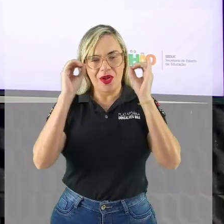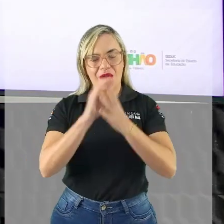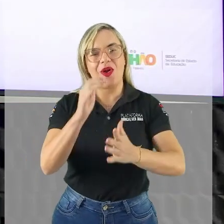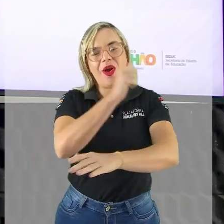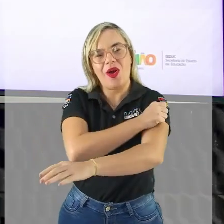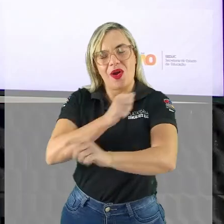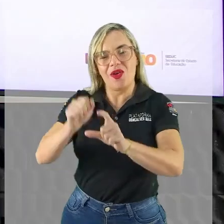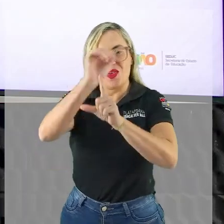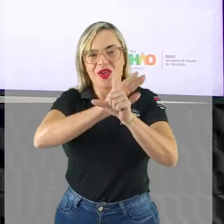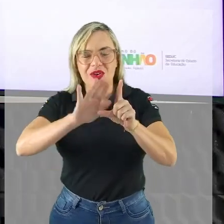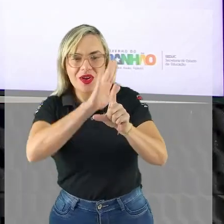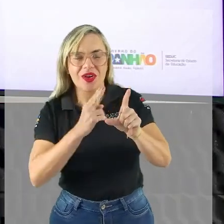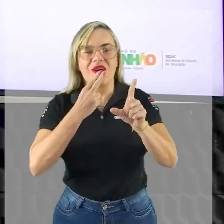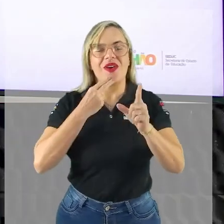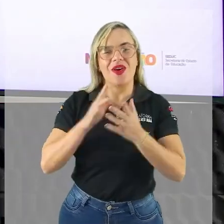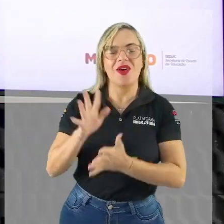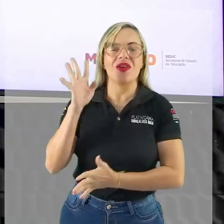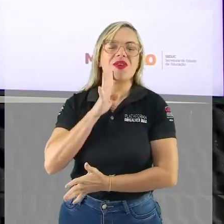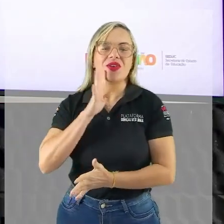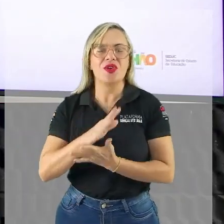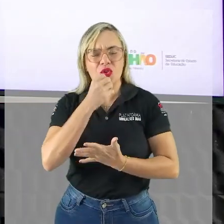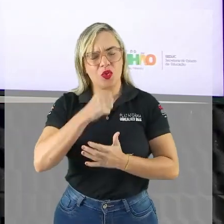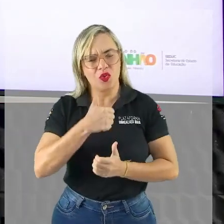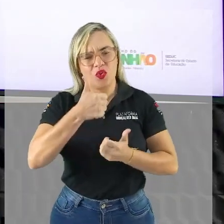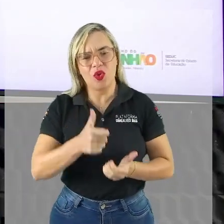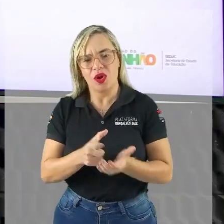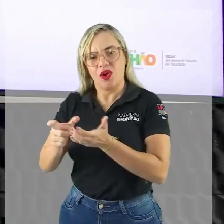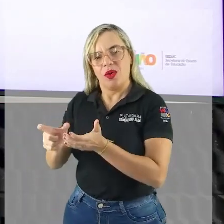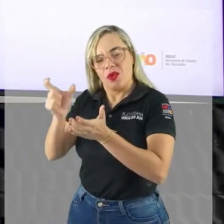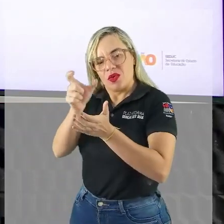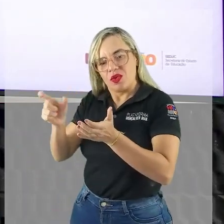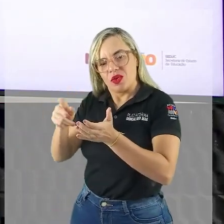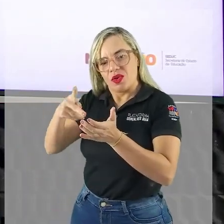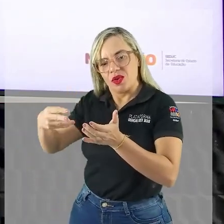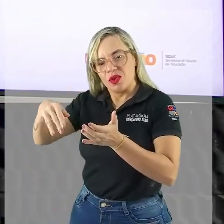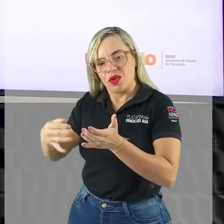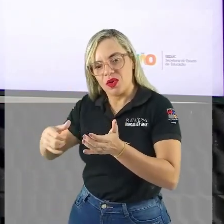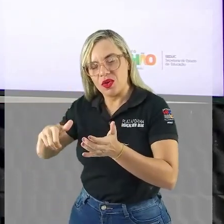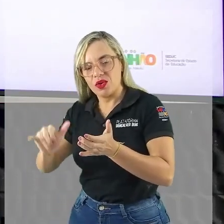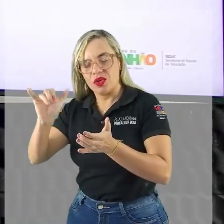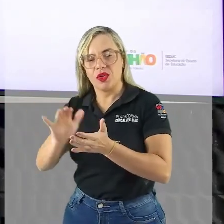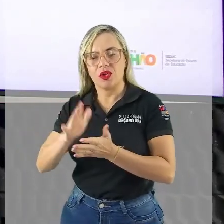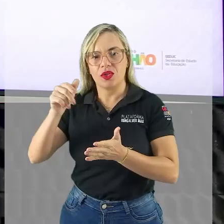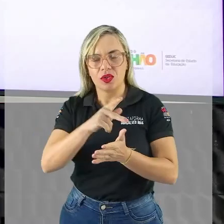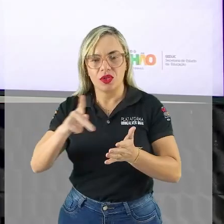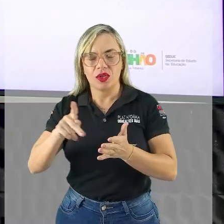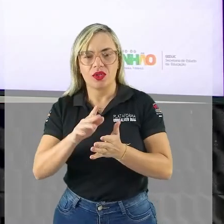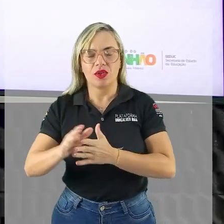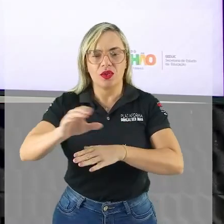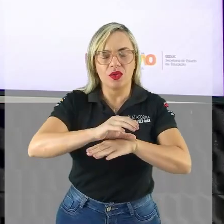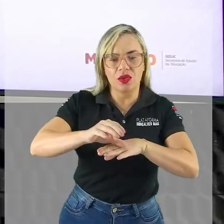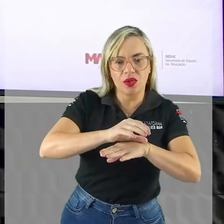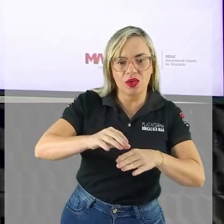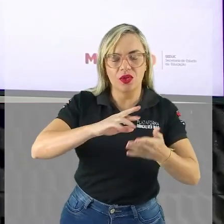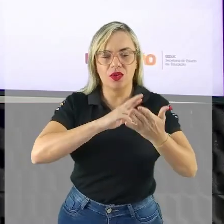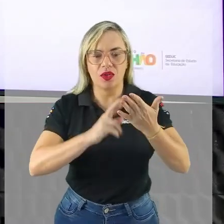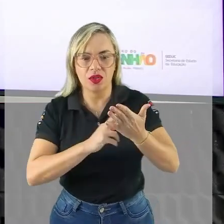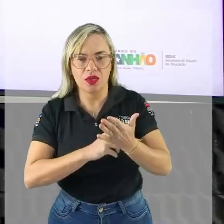E aí, galera da plataforma Gonçalves Dias, beleza, pessoal? Tudo bem? Aqui quem fala é o professor Jimmy, professor do curso de